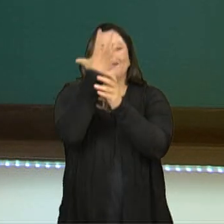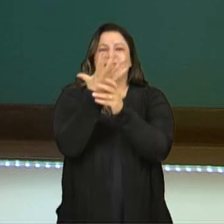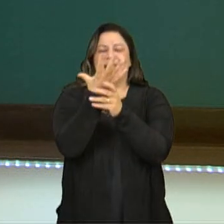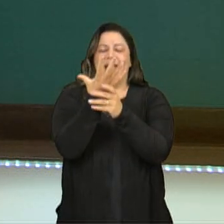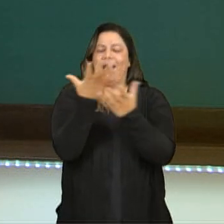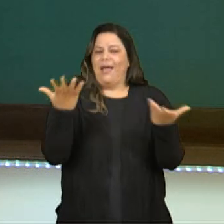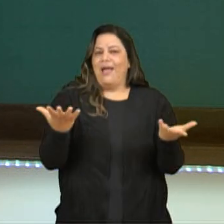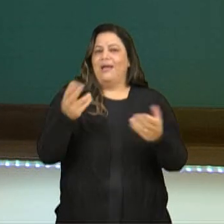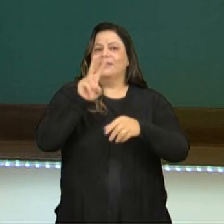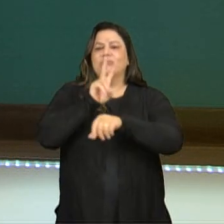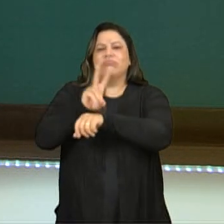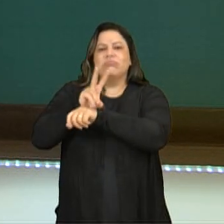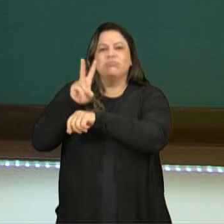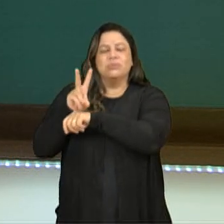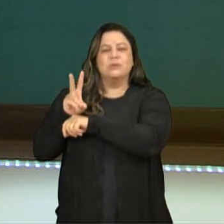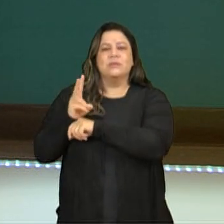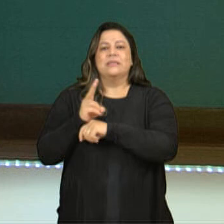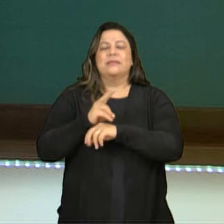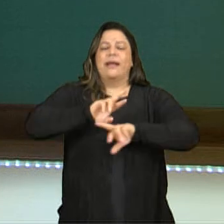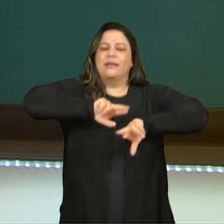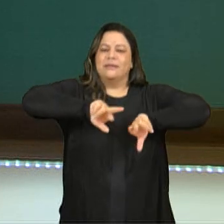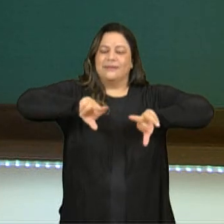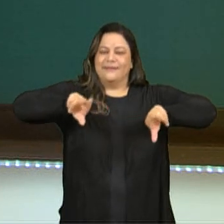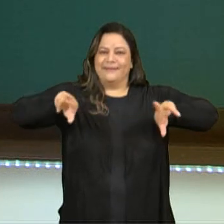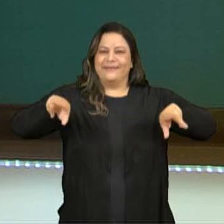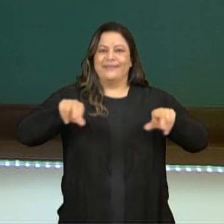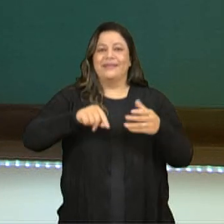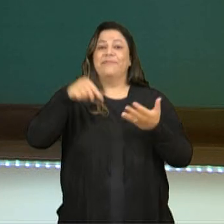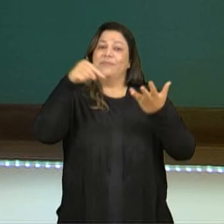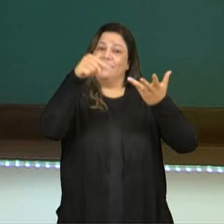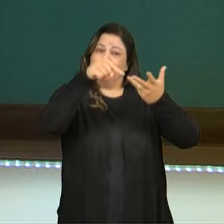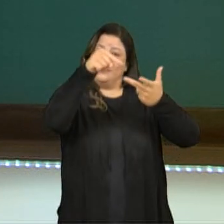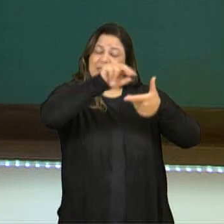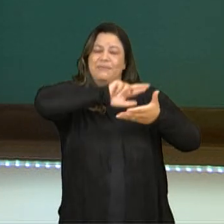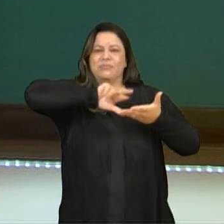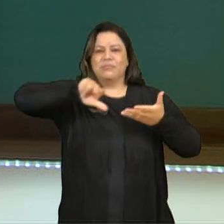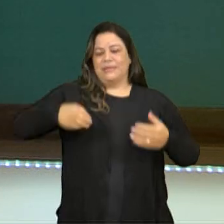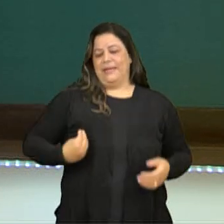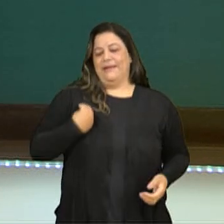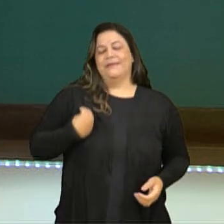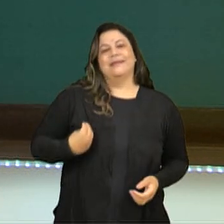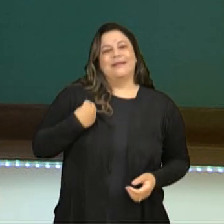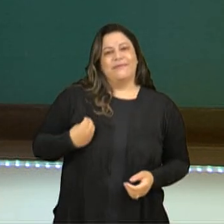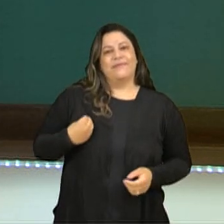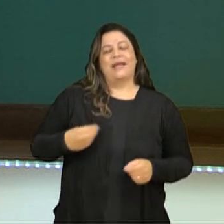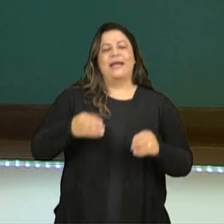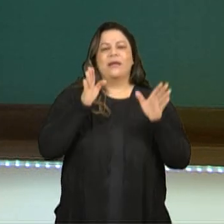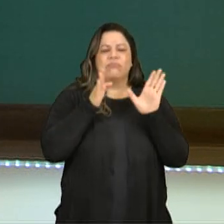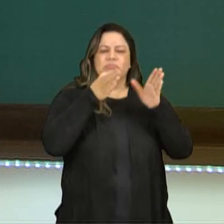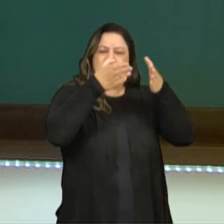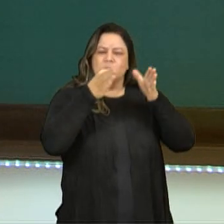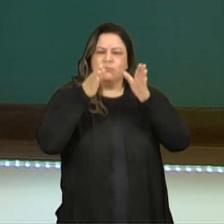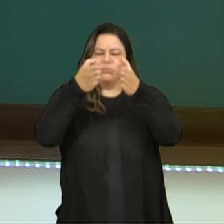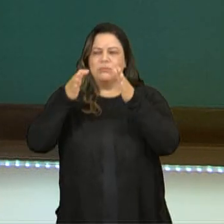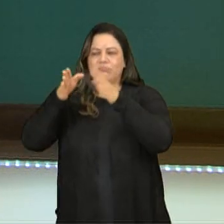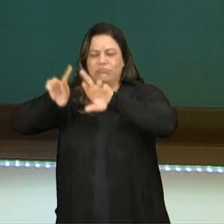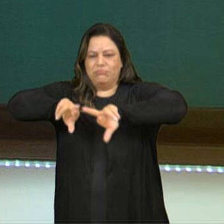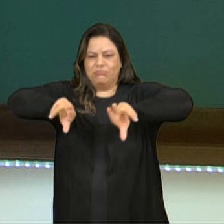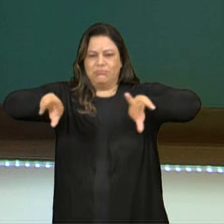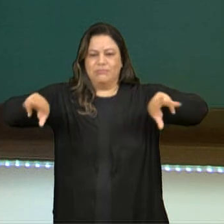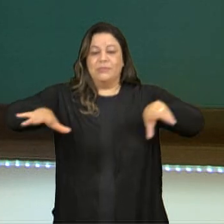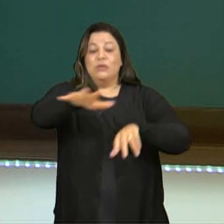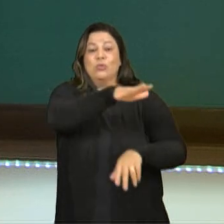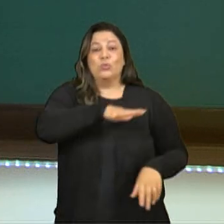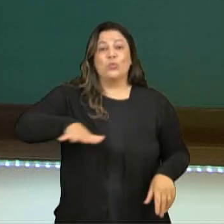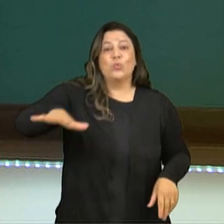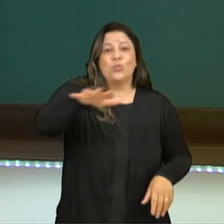sentido da preservação da biodiversidade, que é a ideia de preservar a vida, as espécies vivas do território.